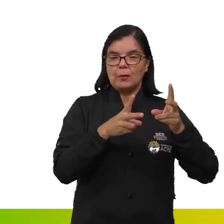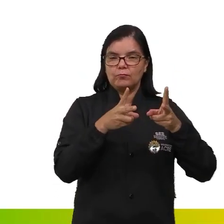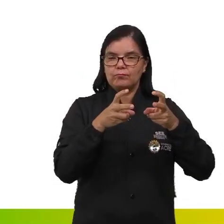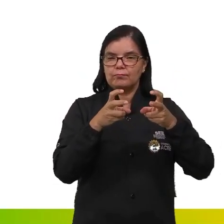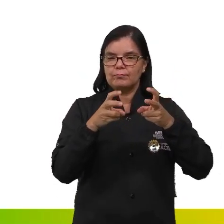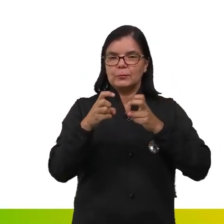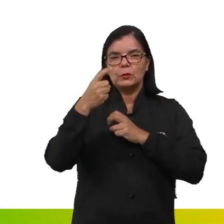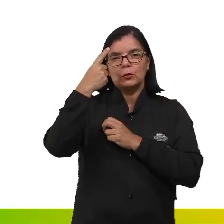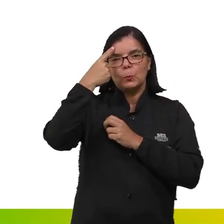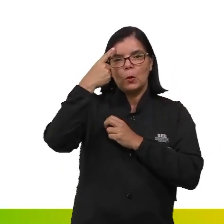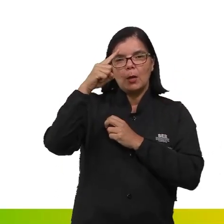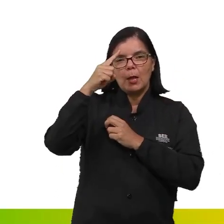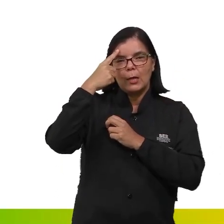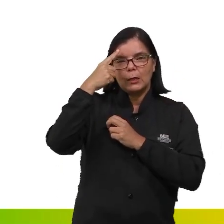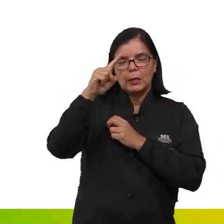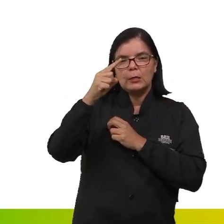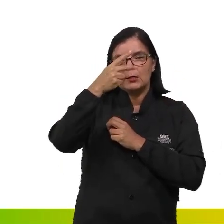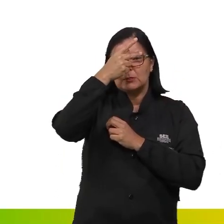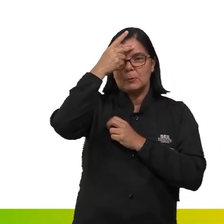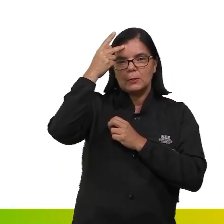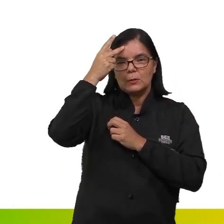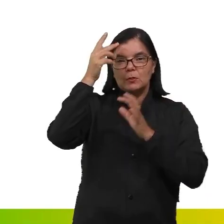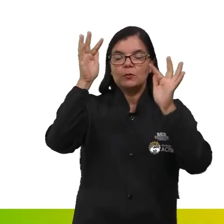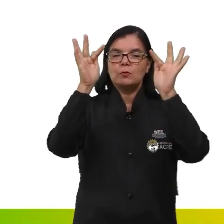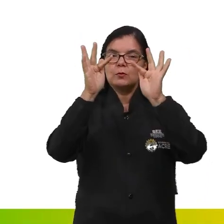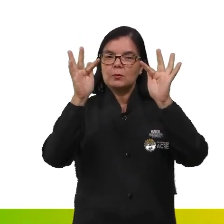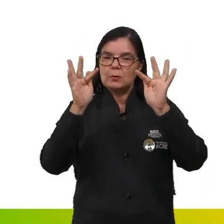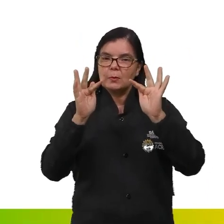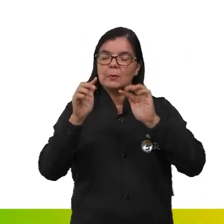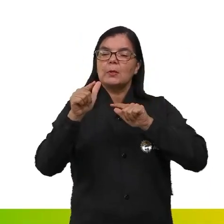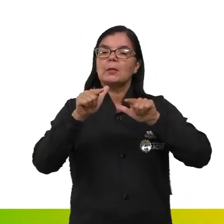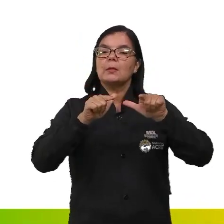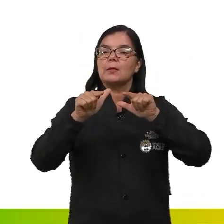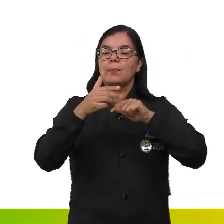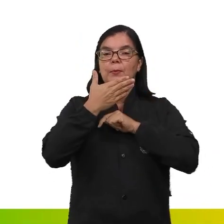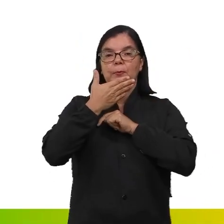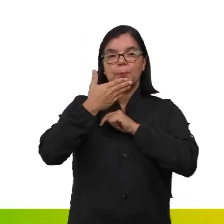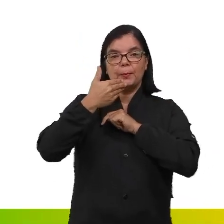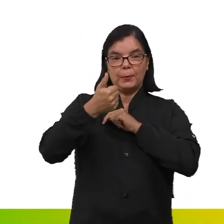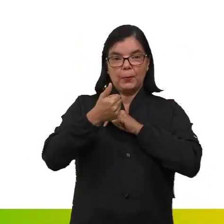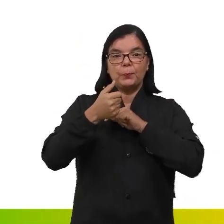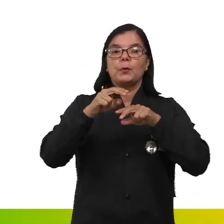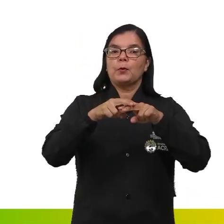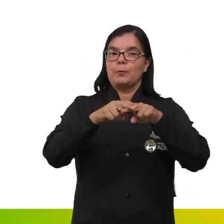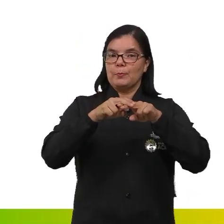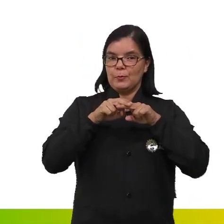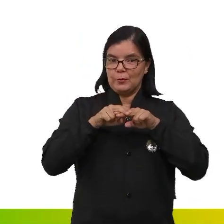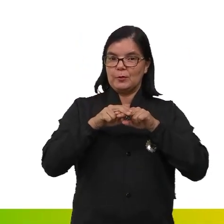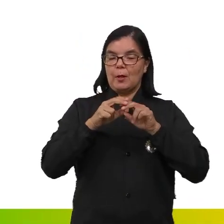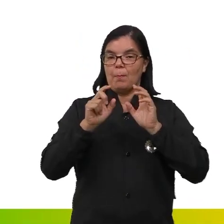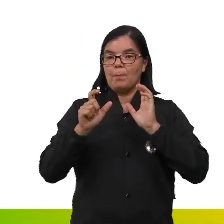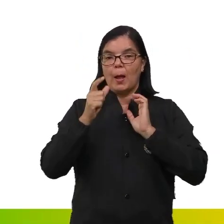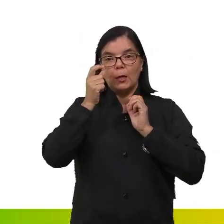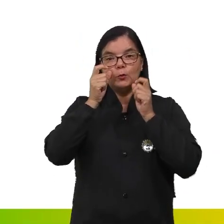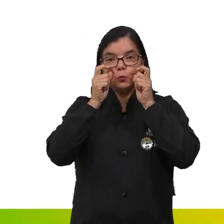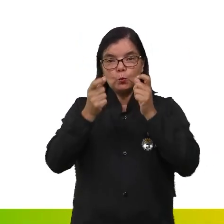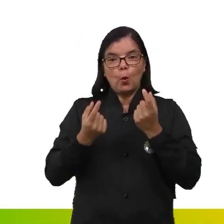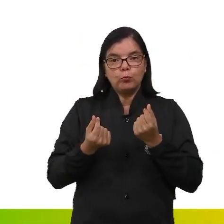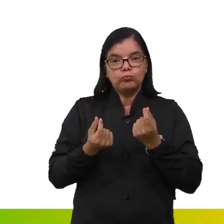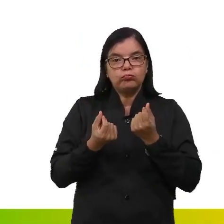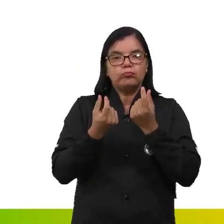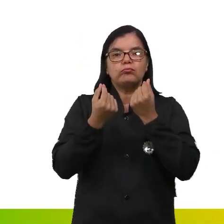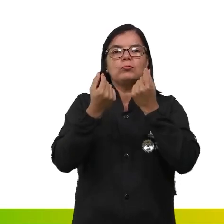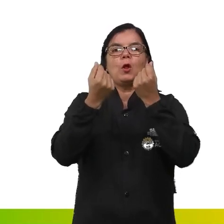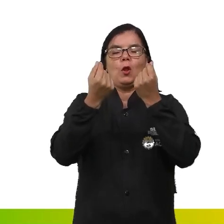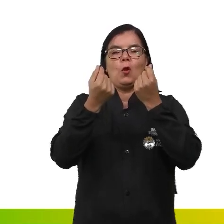D. Explora a ideia de que pessoas mais felizes trabalham melhor e, por isso, dão mais